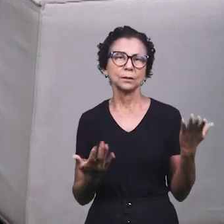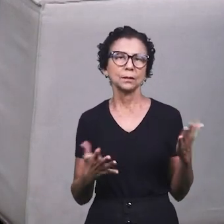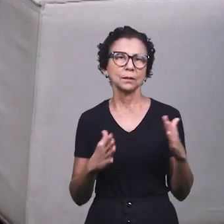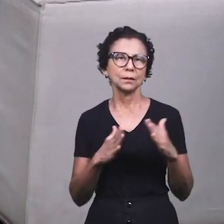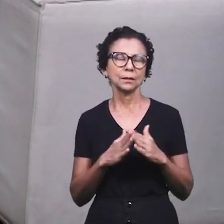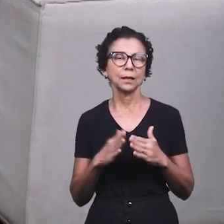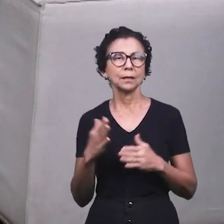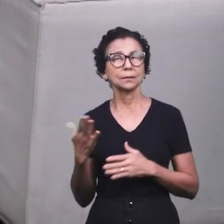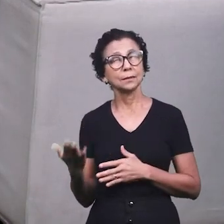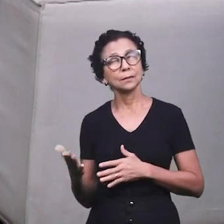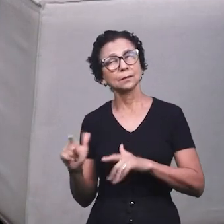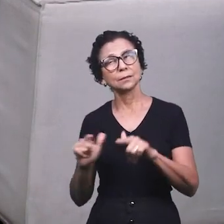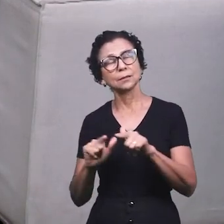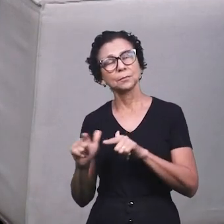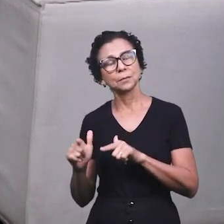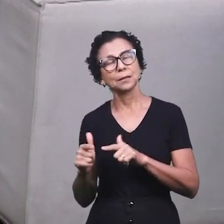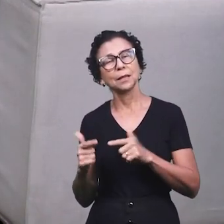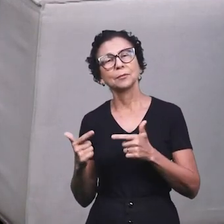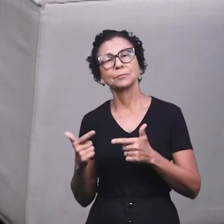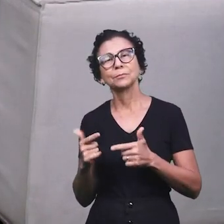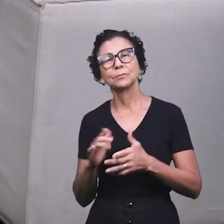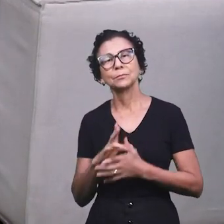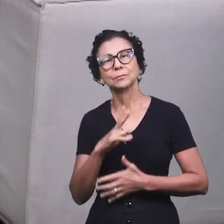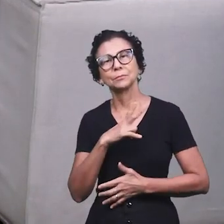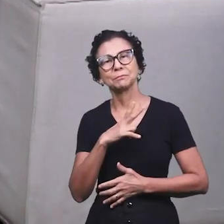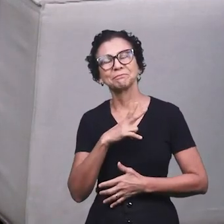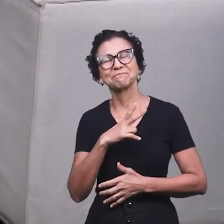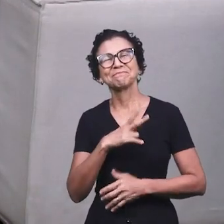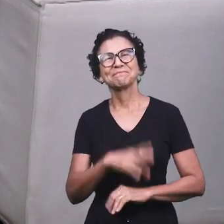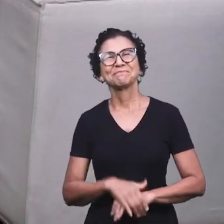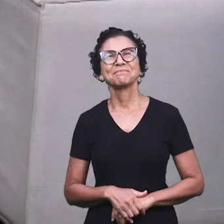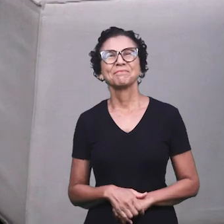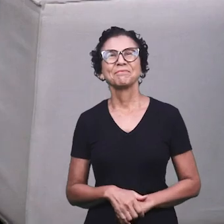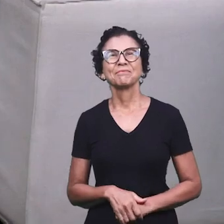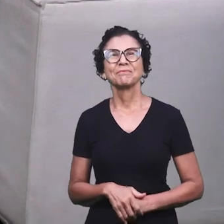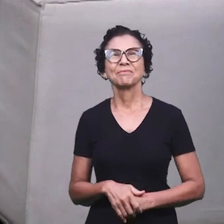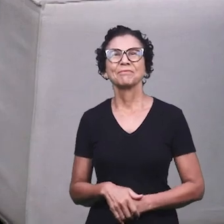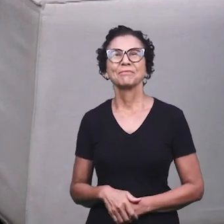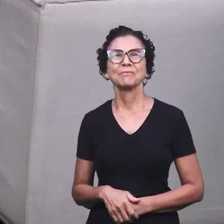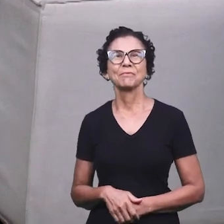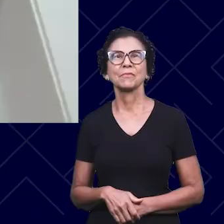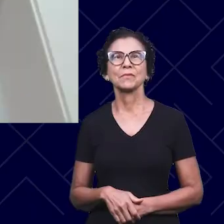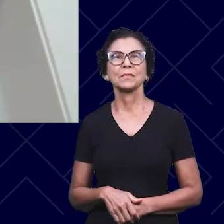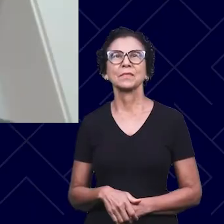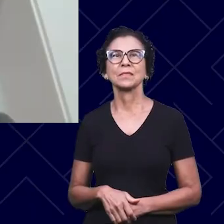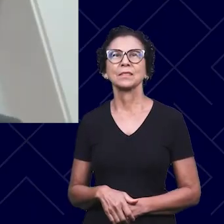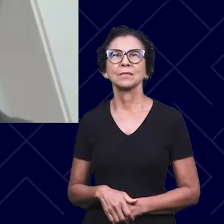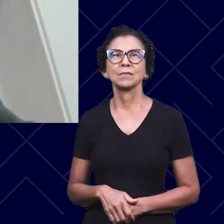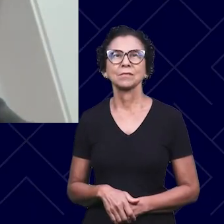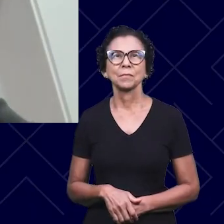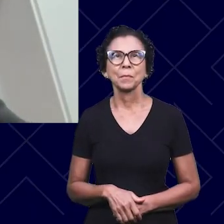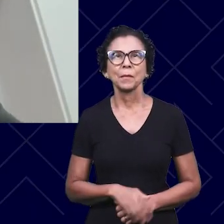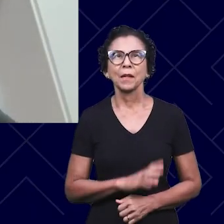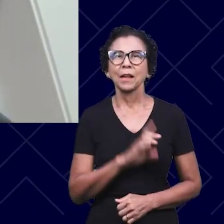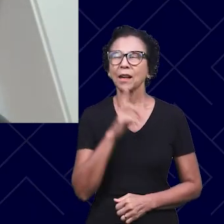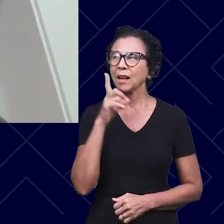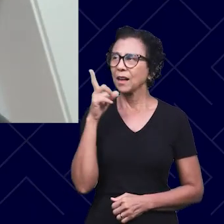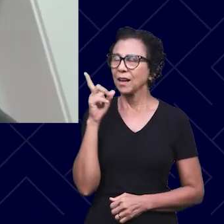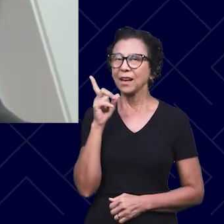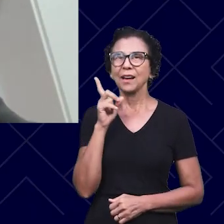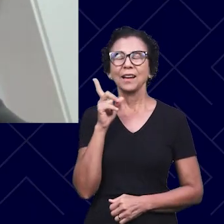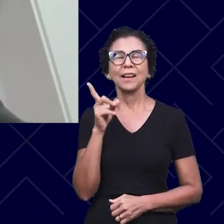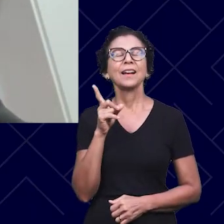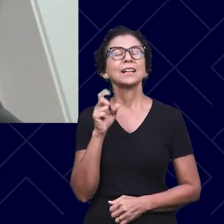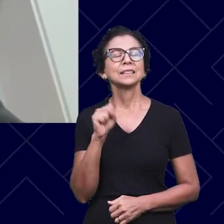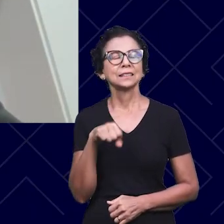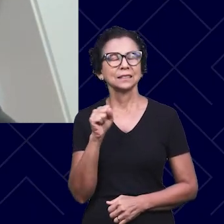para Manaus. Qual é a experiência dele? Porque ele também empreende em casa, né, Jorge? Isso, eu empreendo